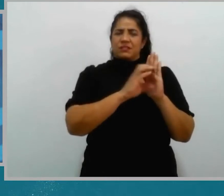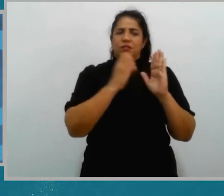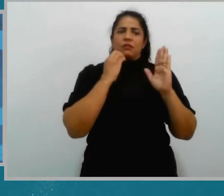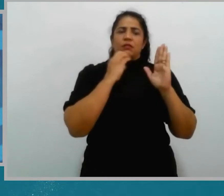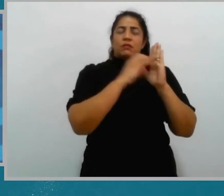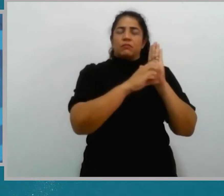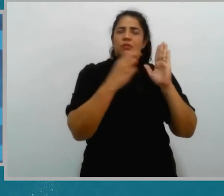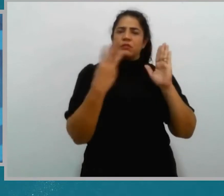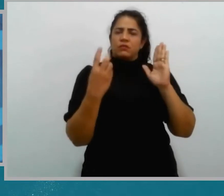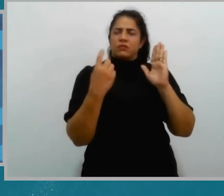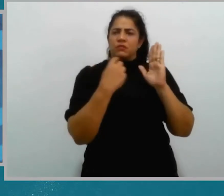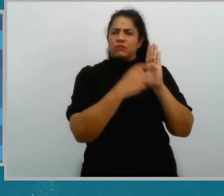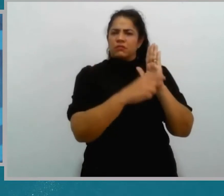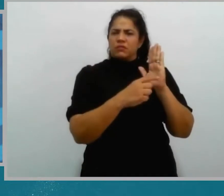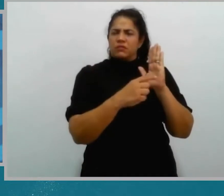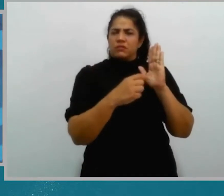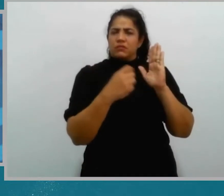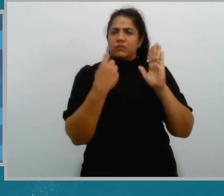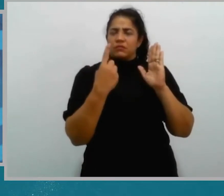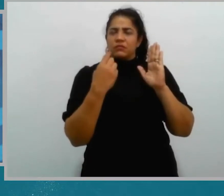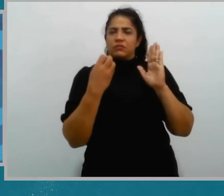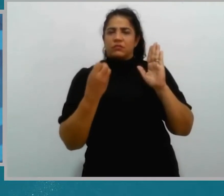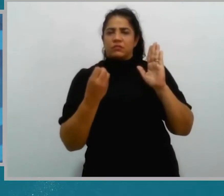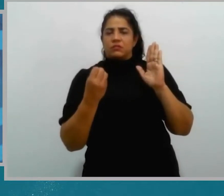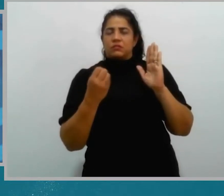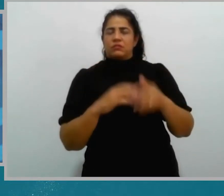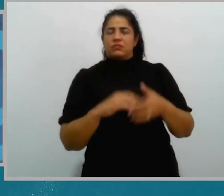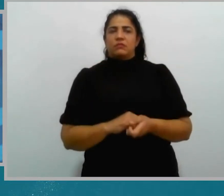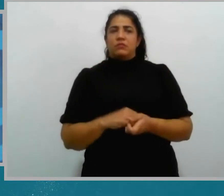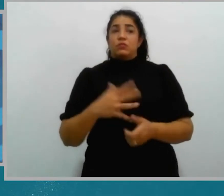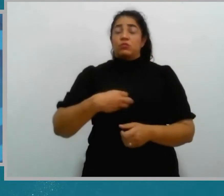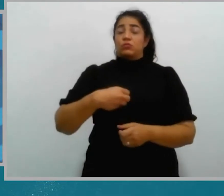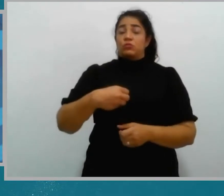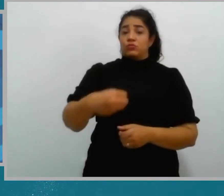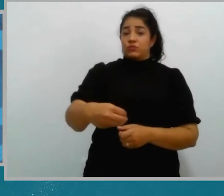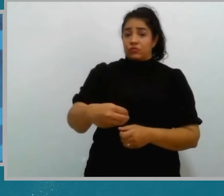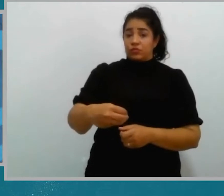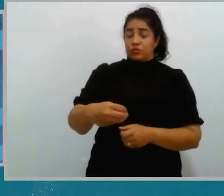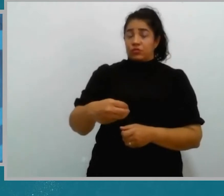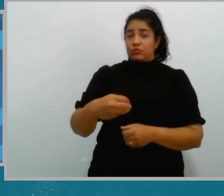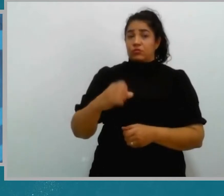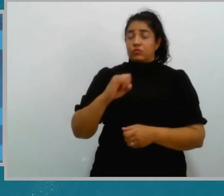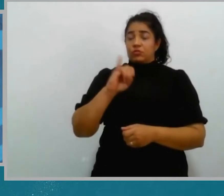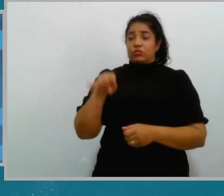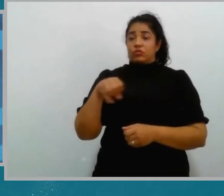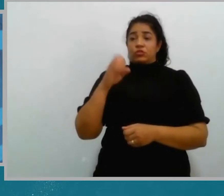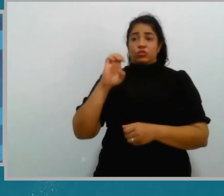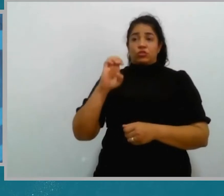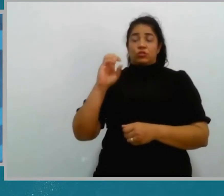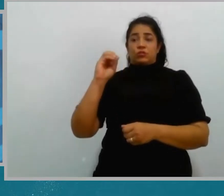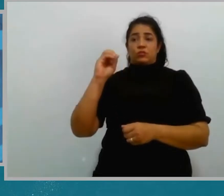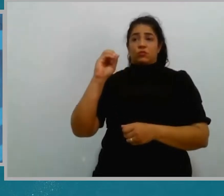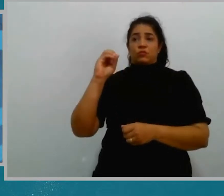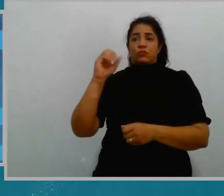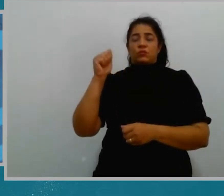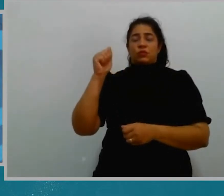Os filhos de Joaquim são Jeconias